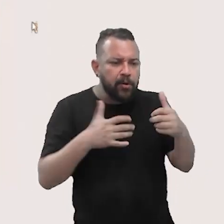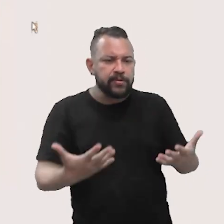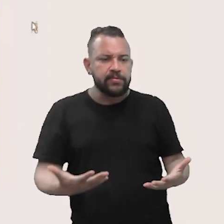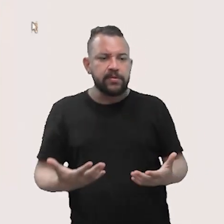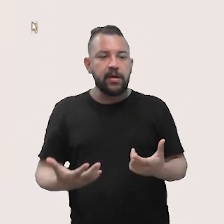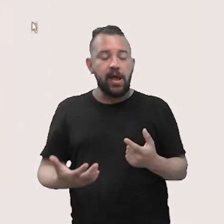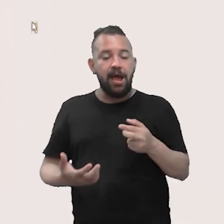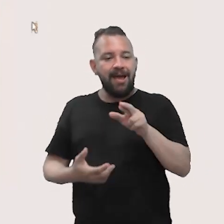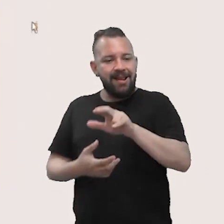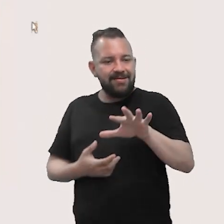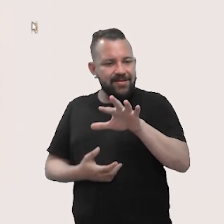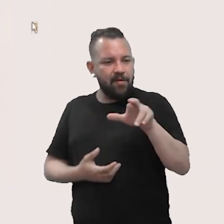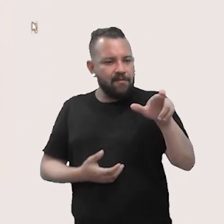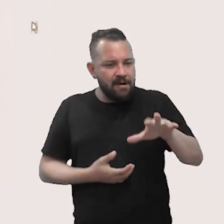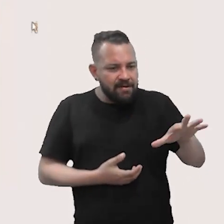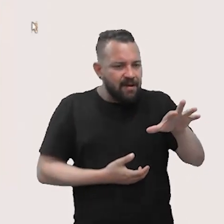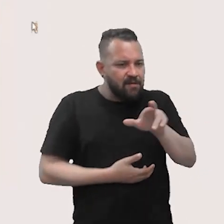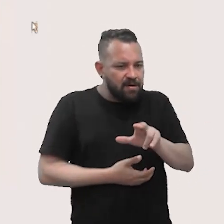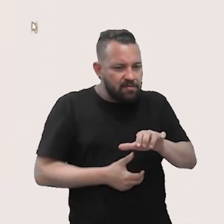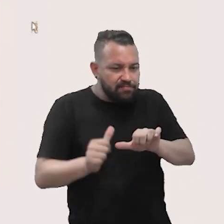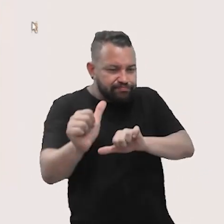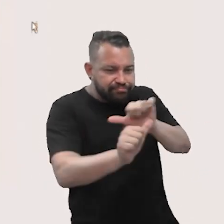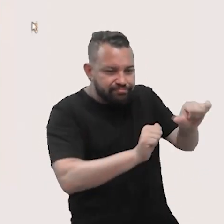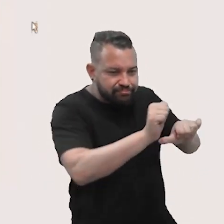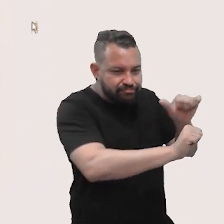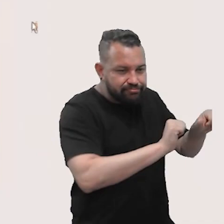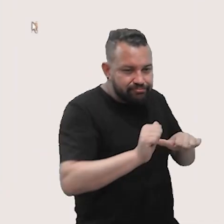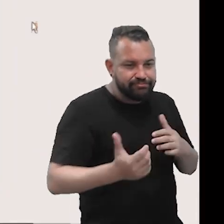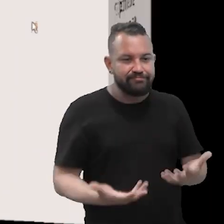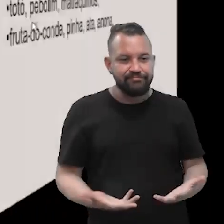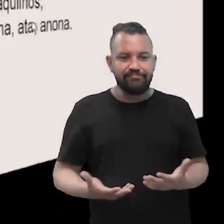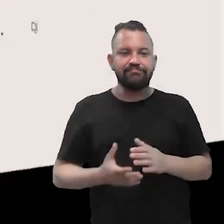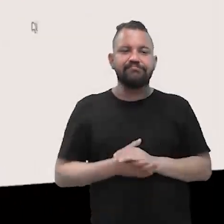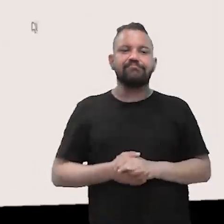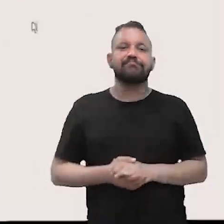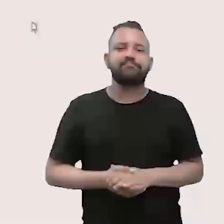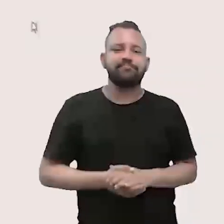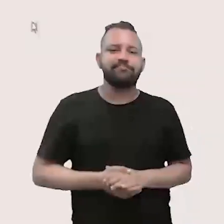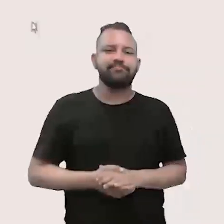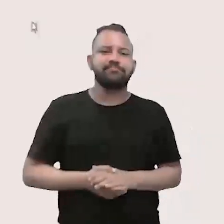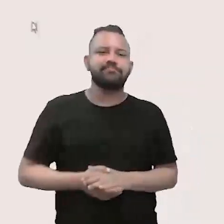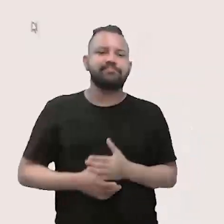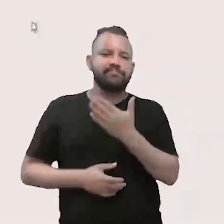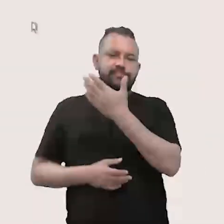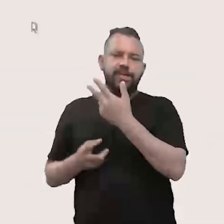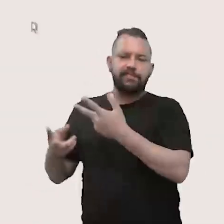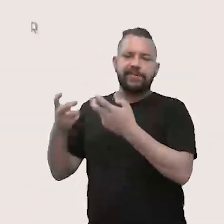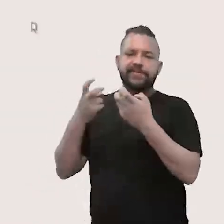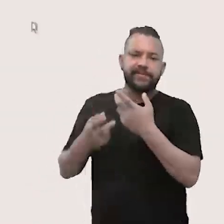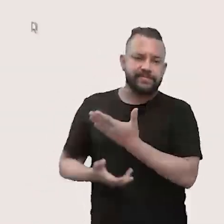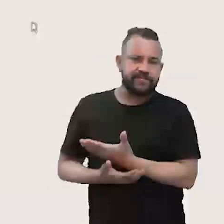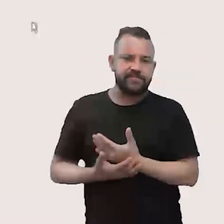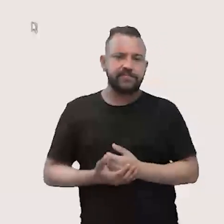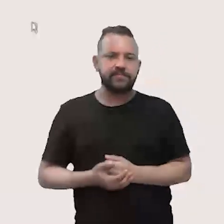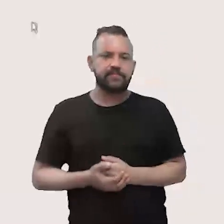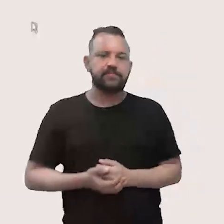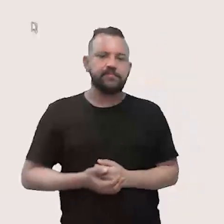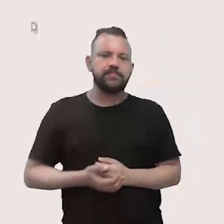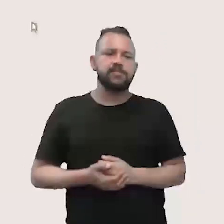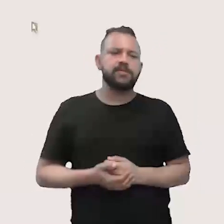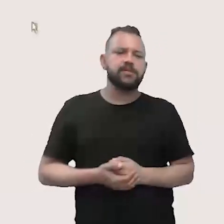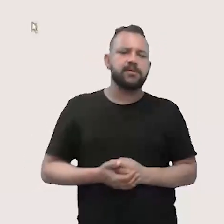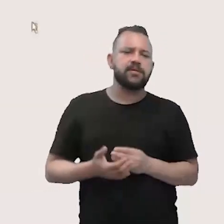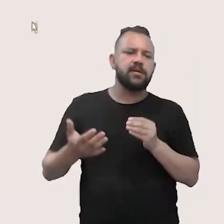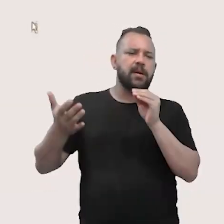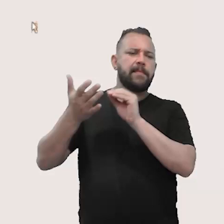de regionalismo, da variação diatópica. Essa outra aí, ó, olha, eu coloquei